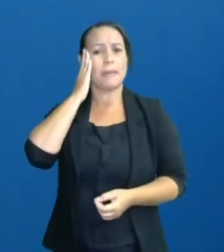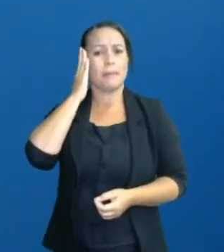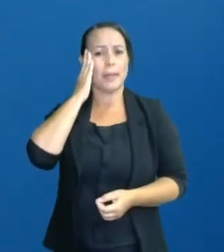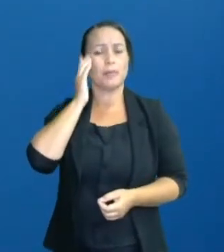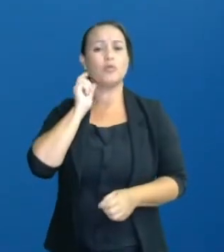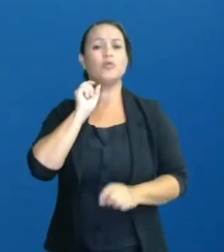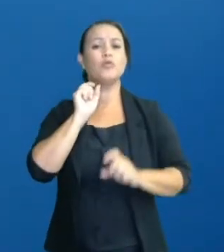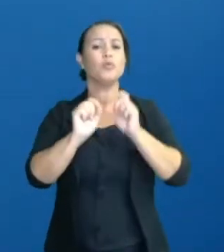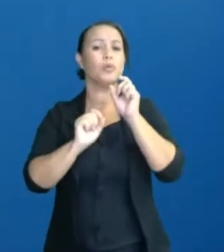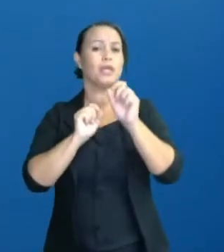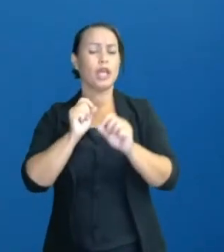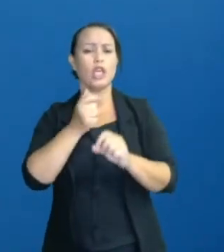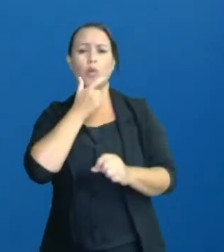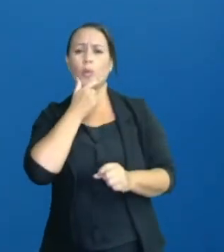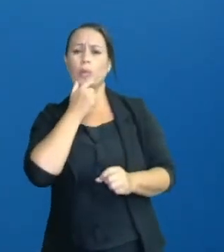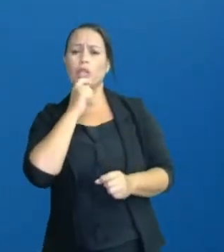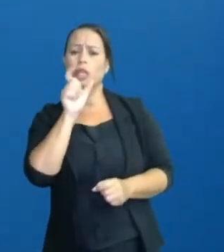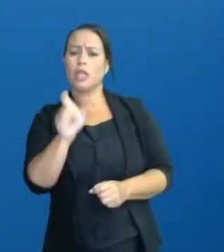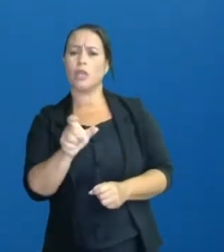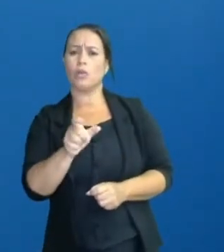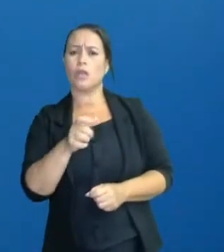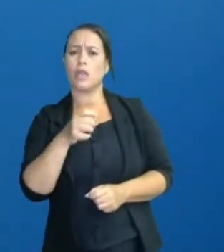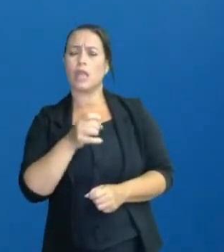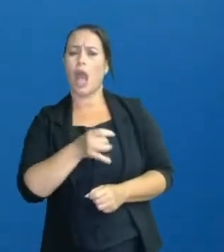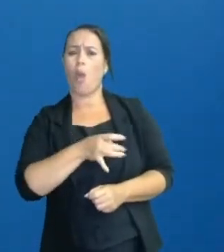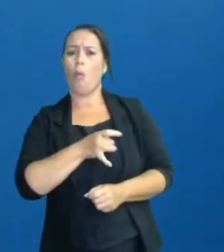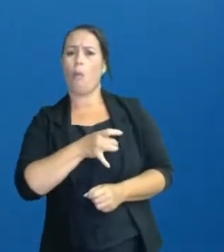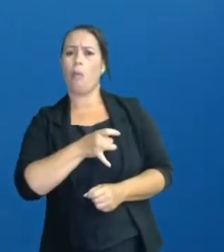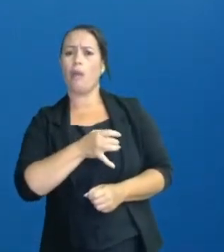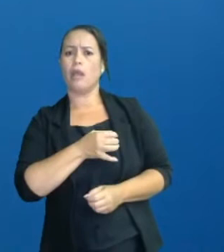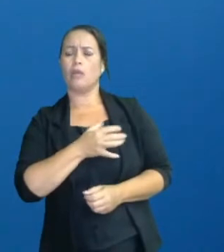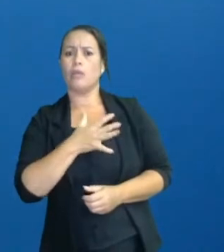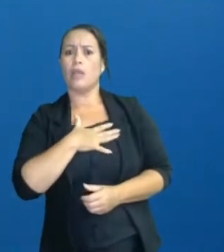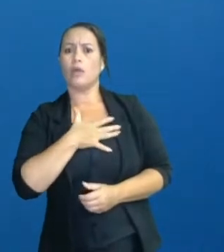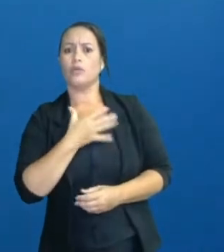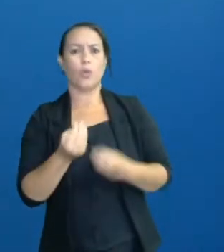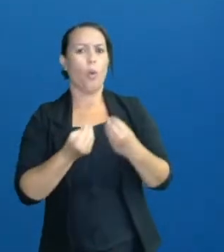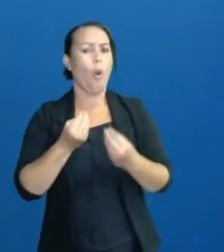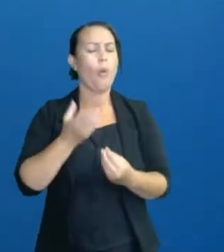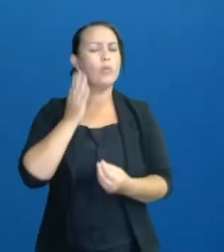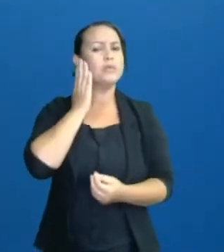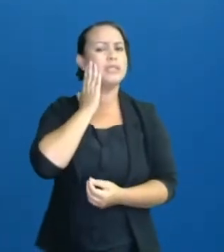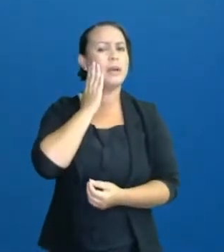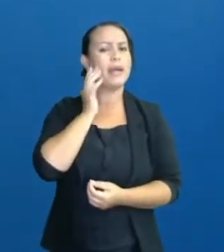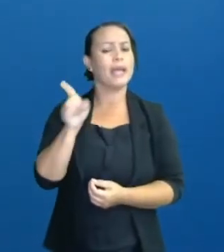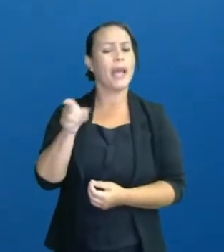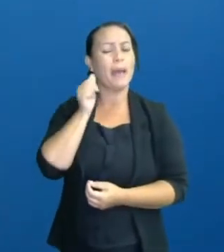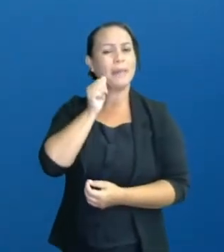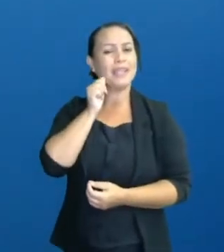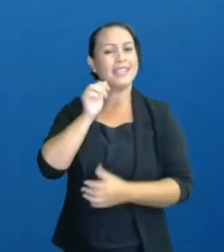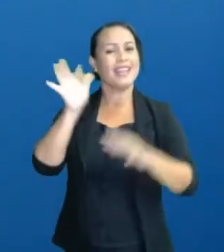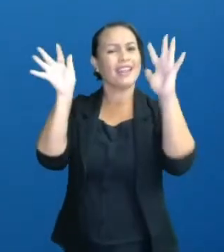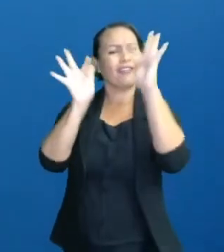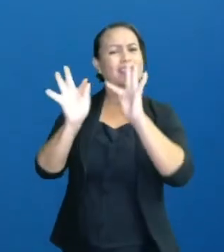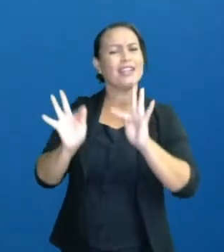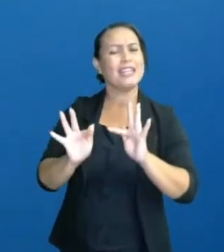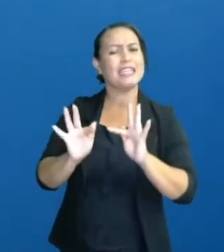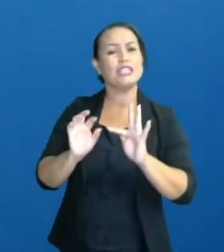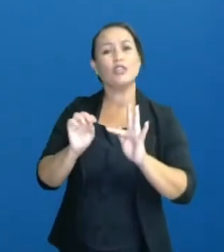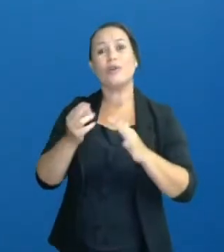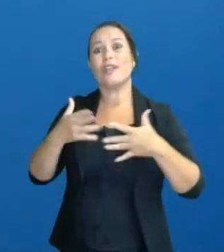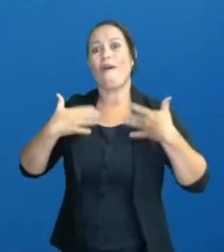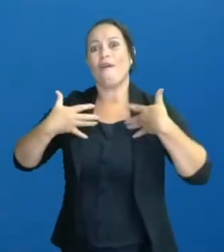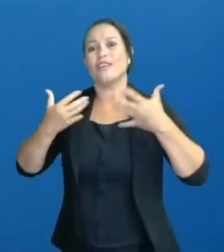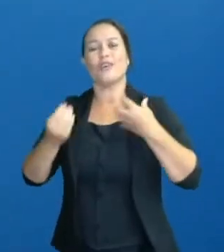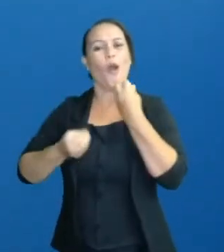sabe que o menino está assustado? Como é que a gente vai saber que a menininha está feliz ou está